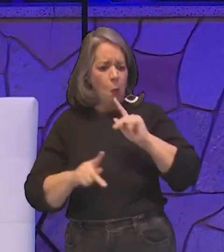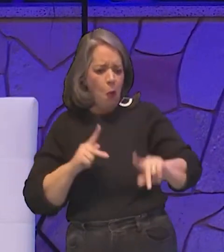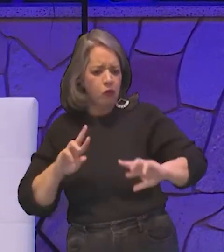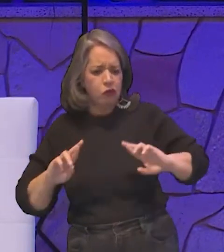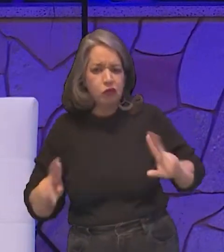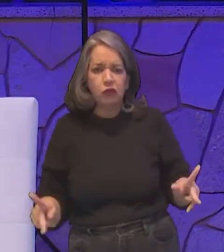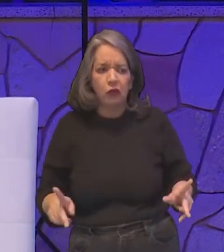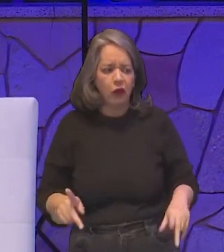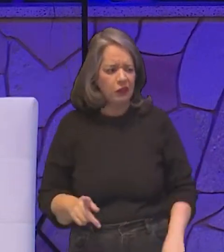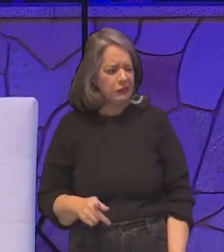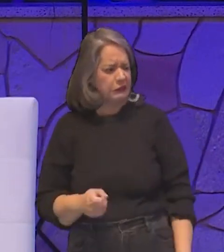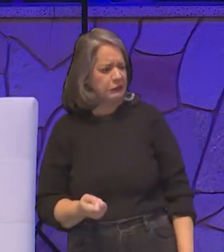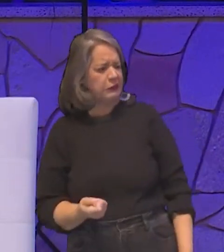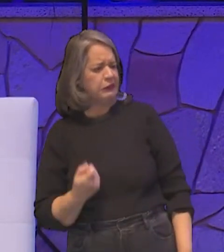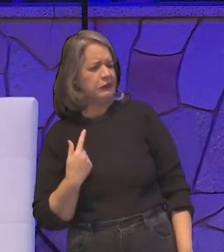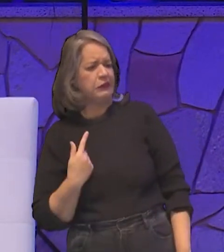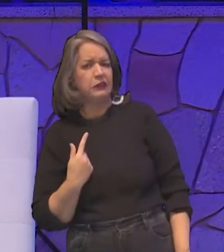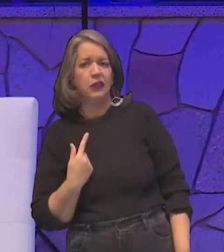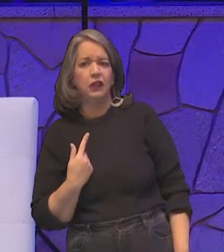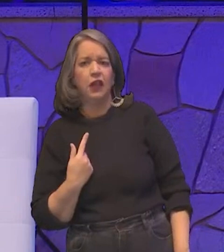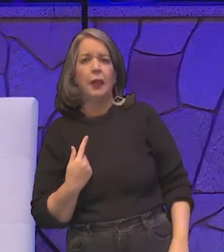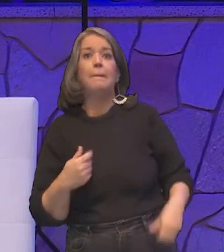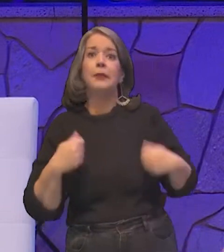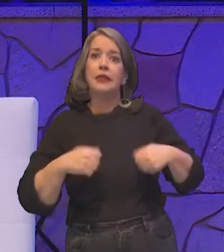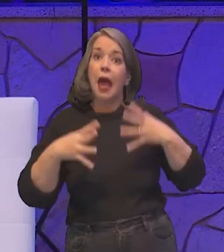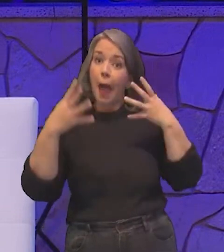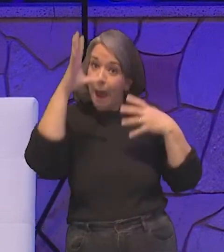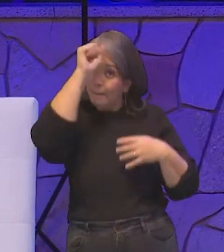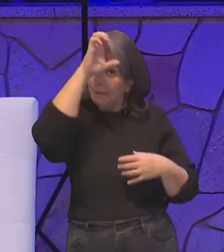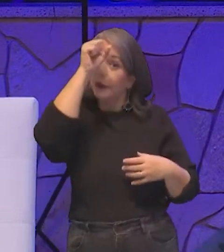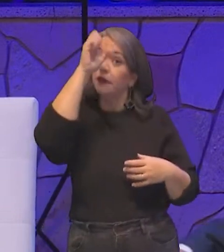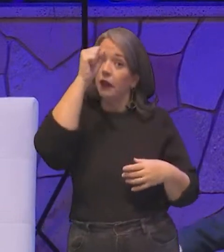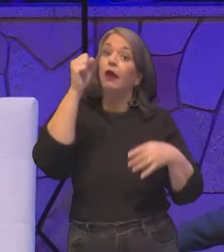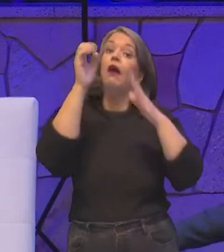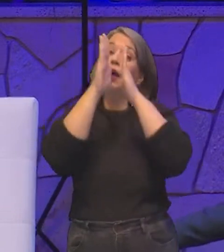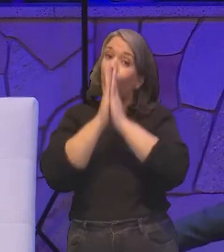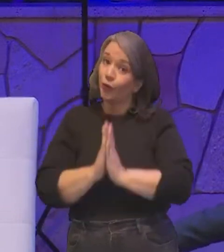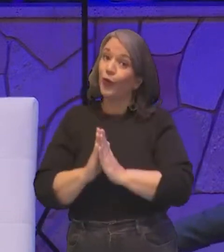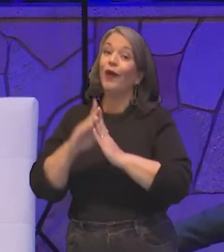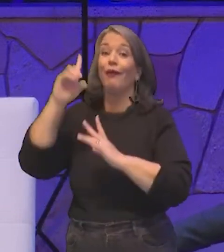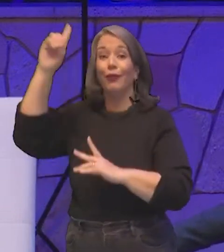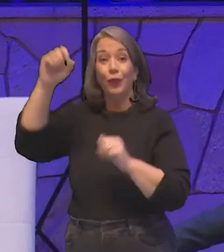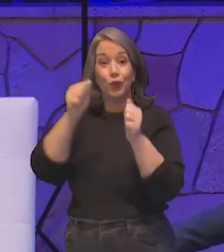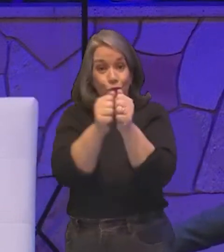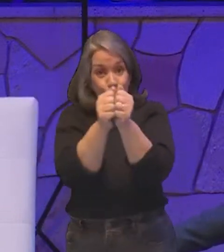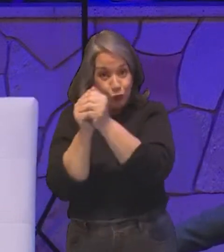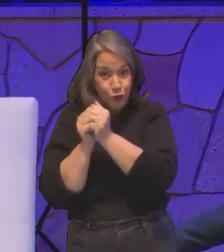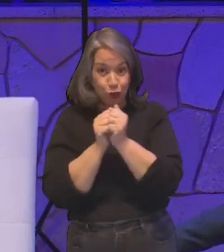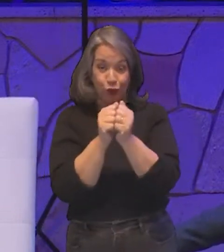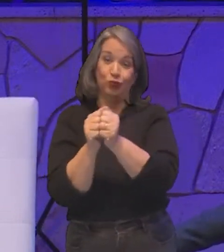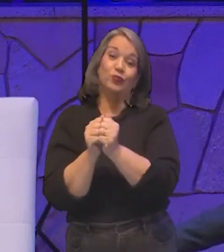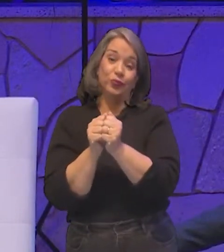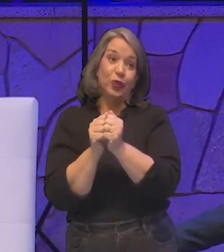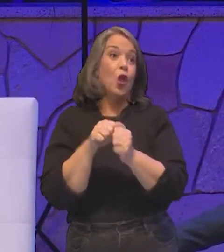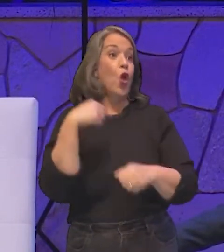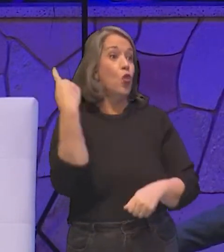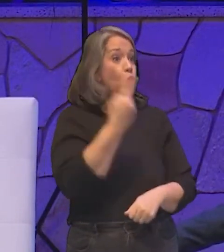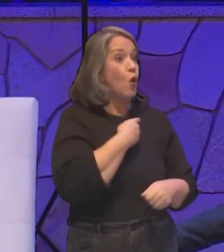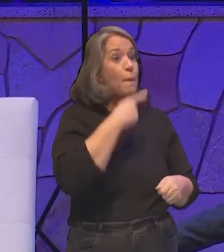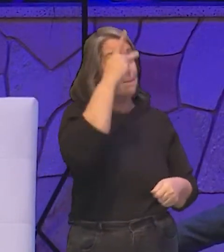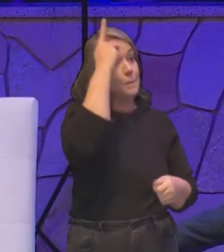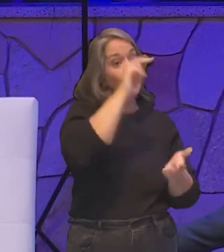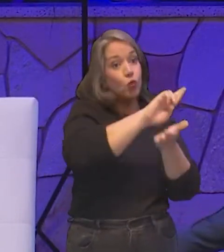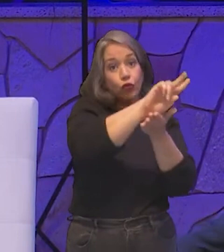Nós temos tantas diferenças, mas cultuamos ao mesmo Deus. E na palavra de Deus nós encontramos o que